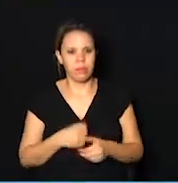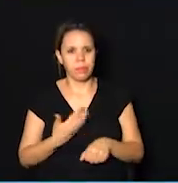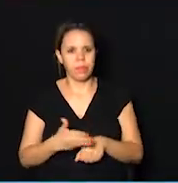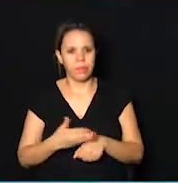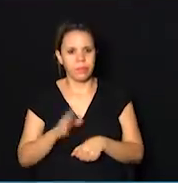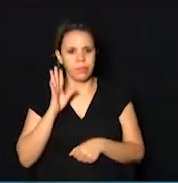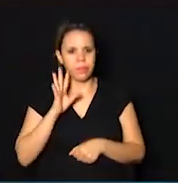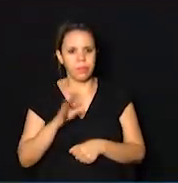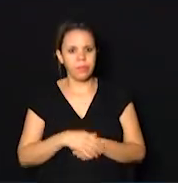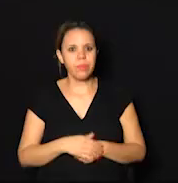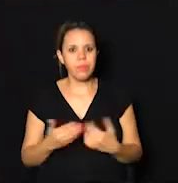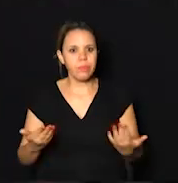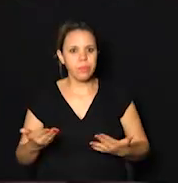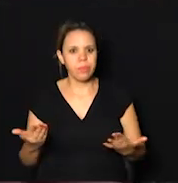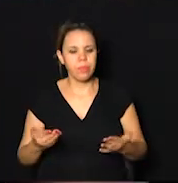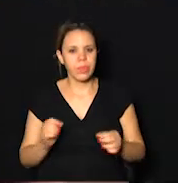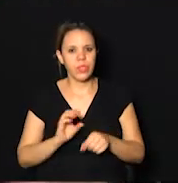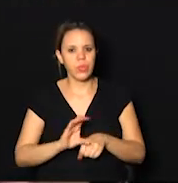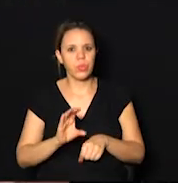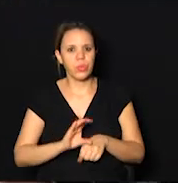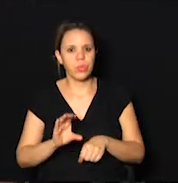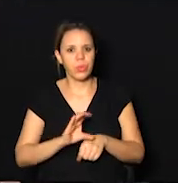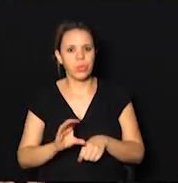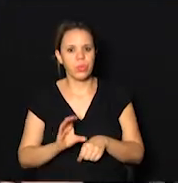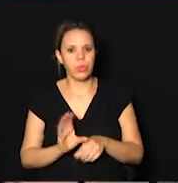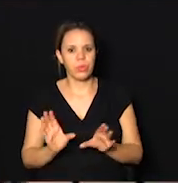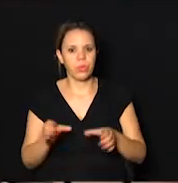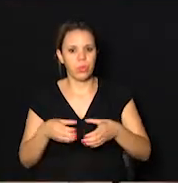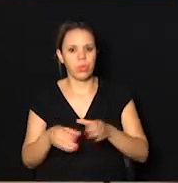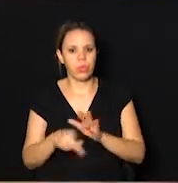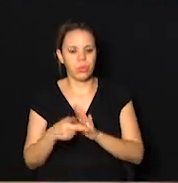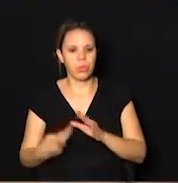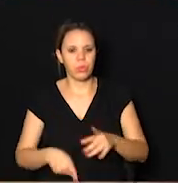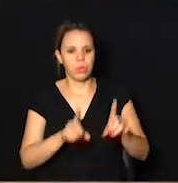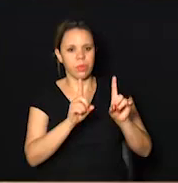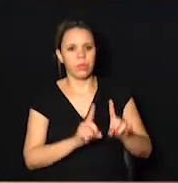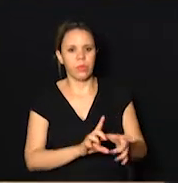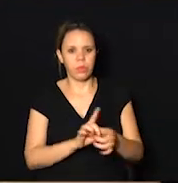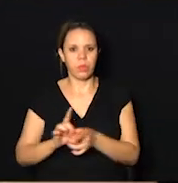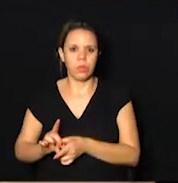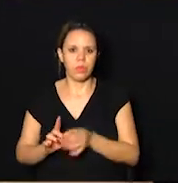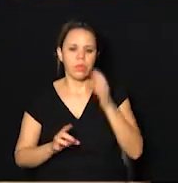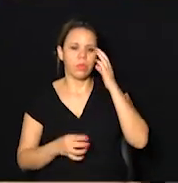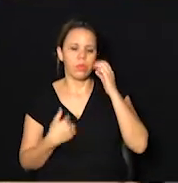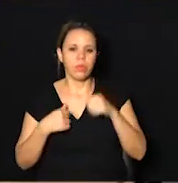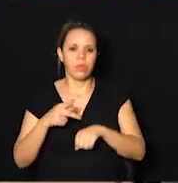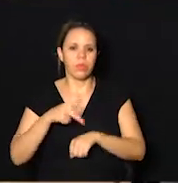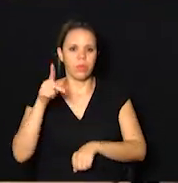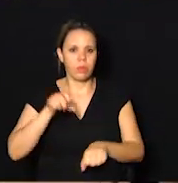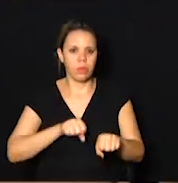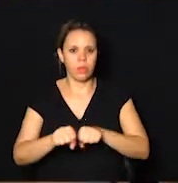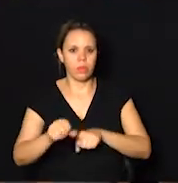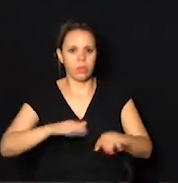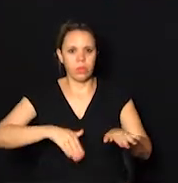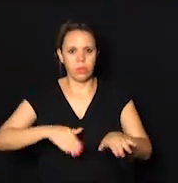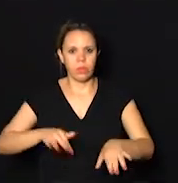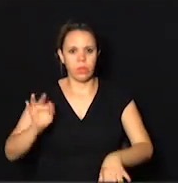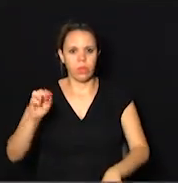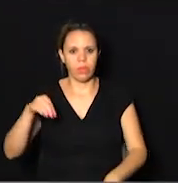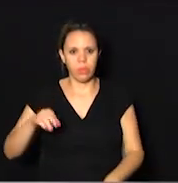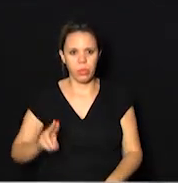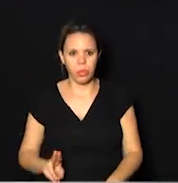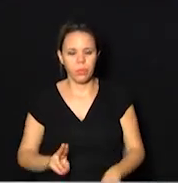treino bacana hoje eu fiz os cursos do comitê paralímpico que são excelentes e também sou pós-graduado e natação pela